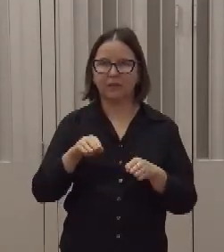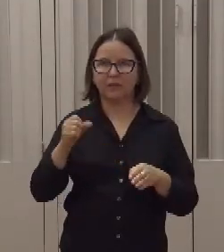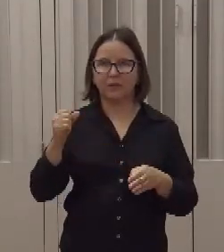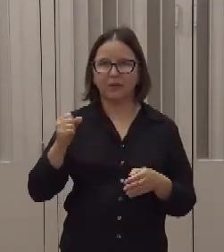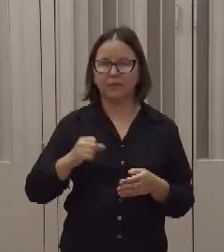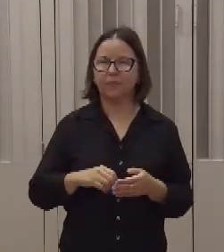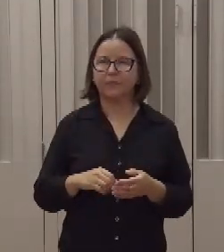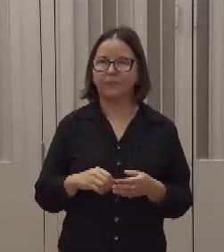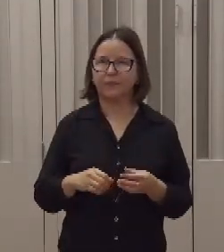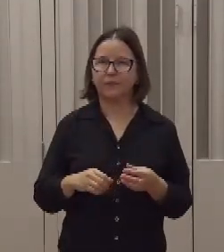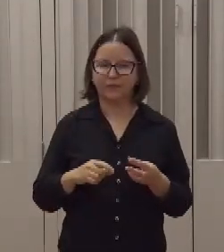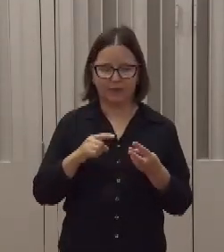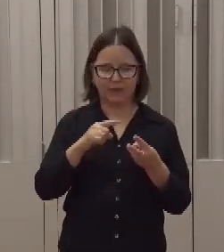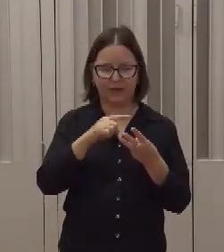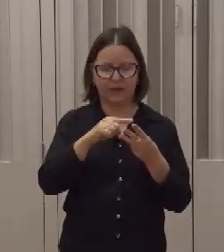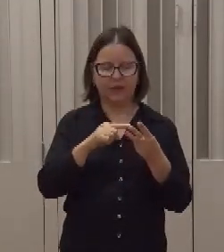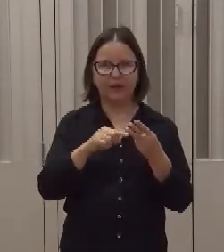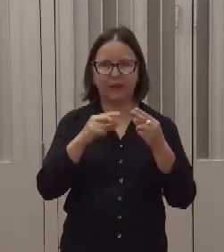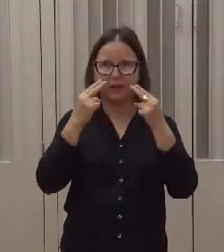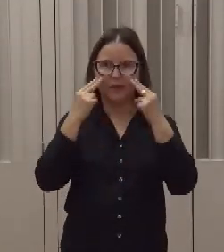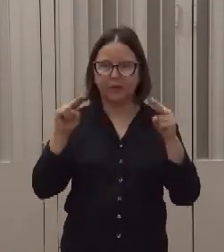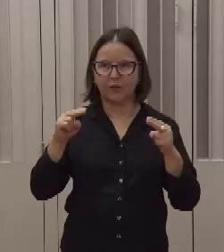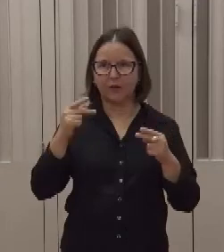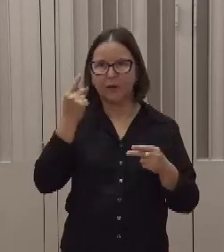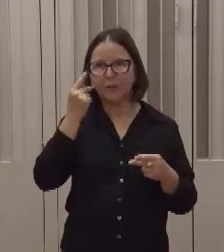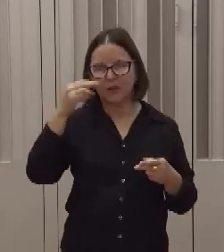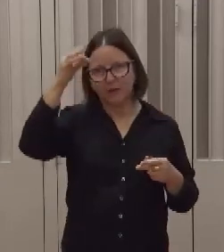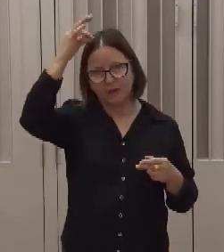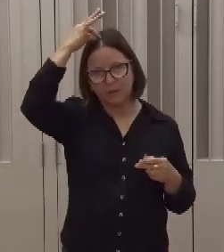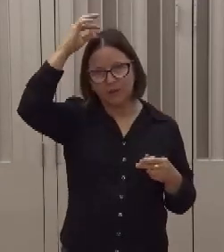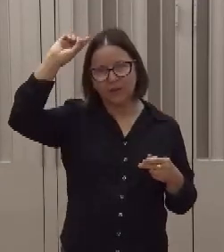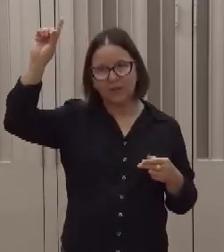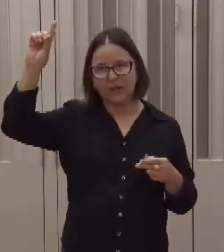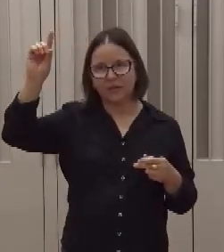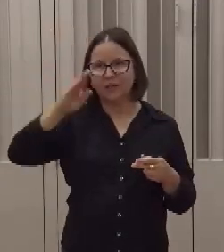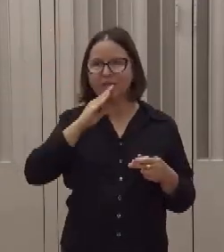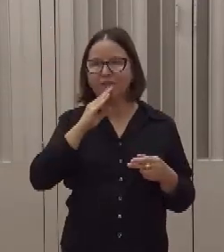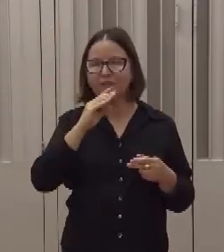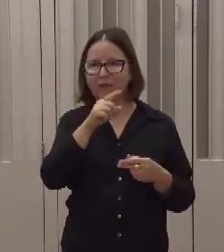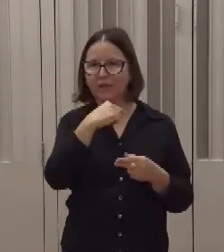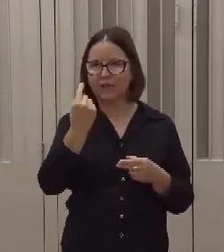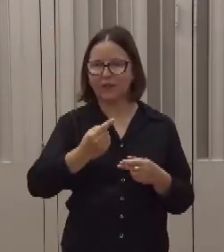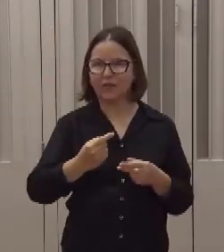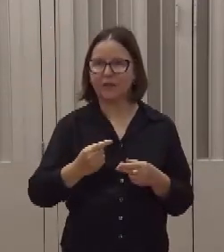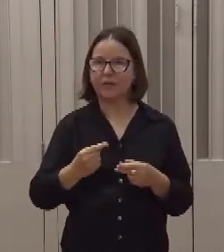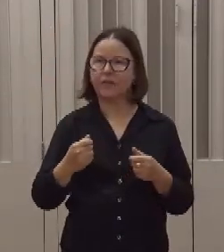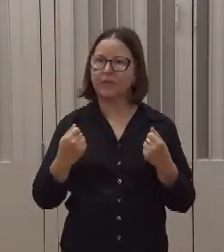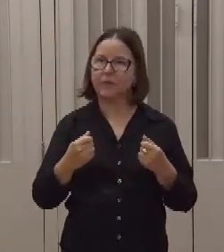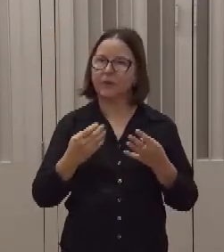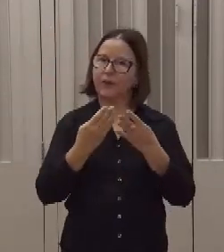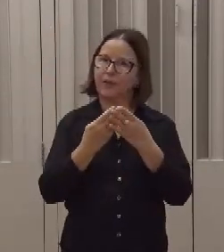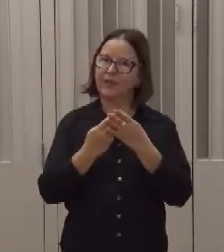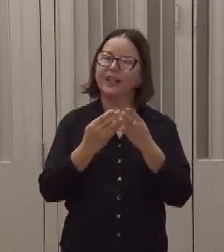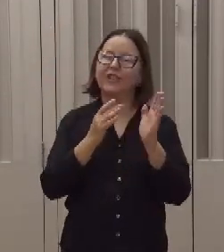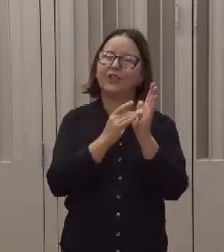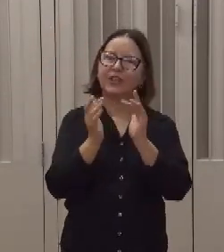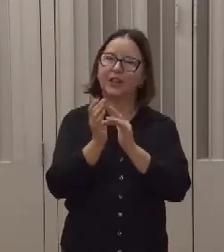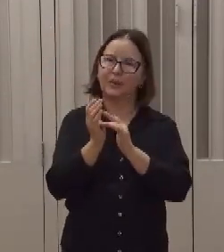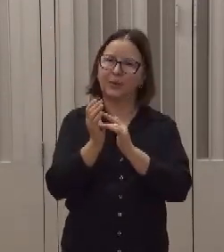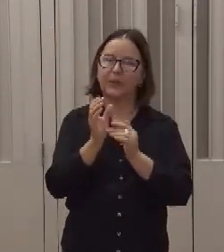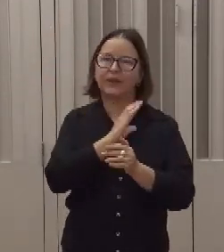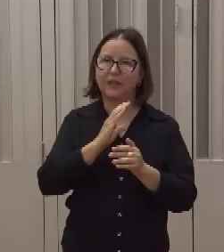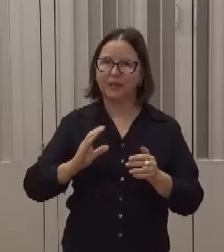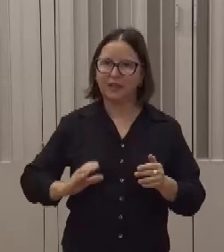Três que dão testemunho. Para que o Espírito de Deus seja reconhecido em nós, devemos confessar que Jesus Cristo passou tanto pelas